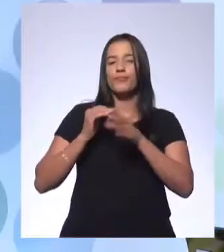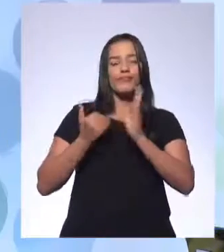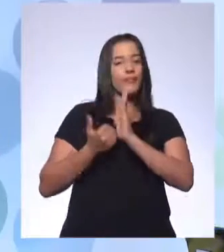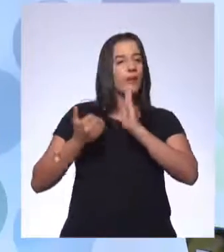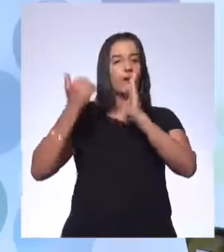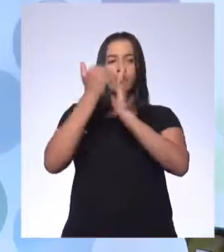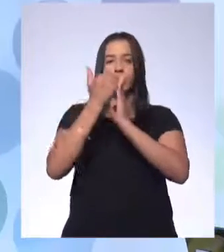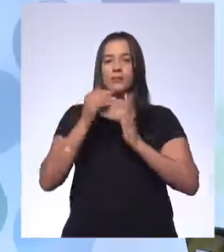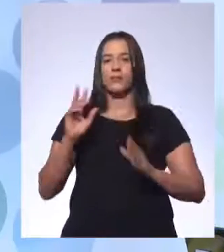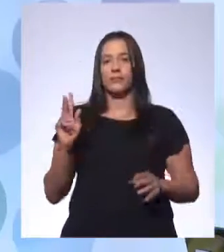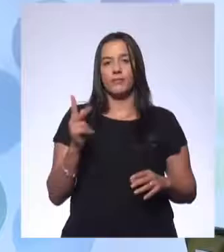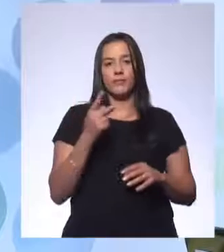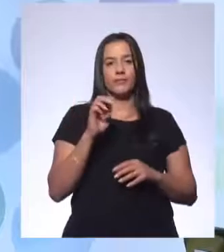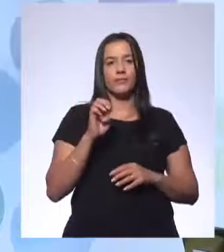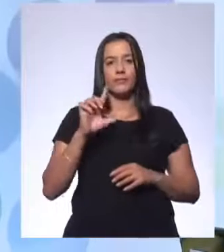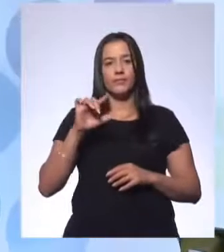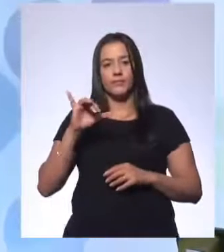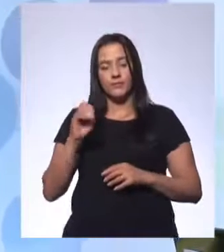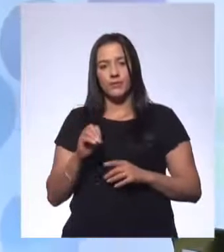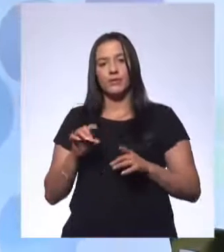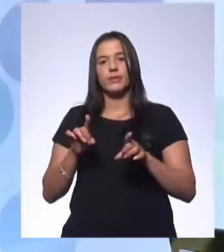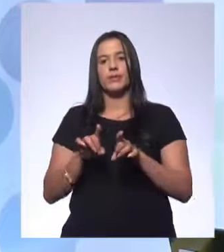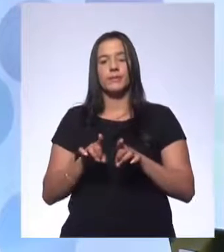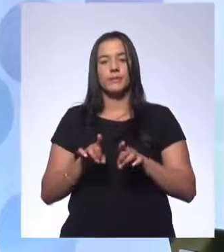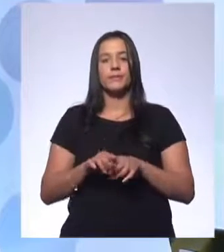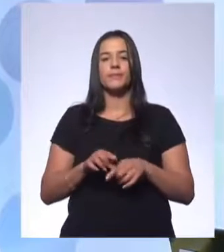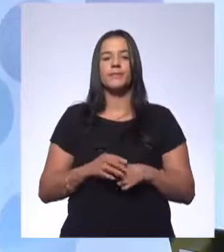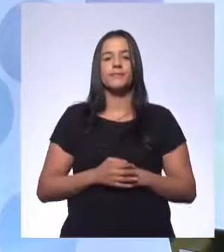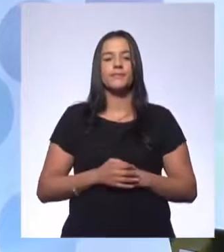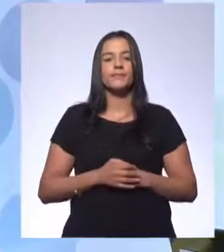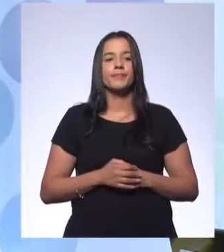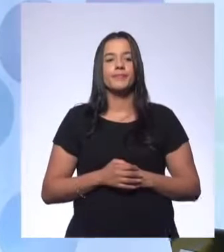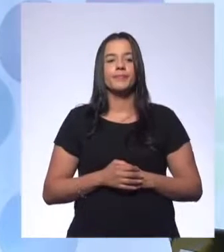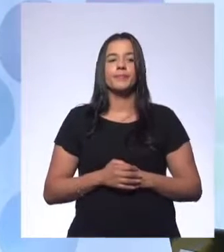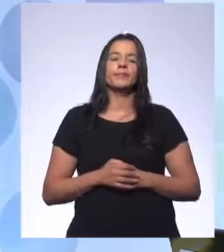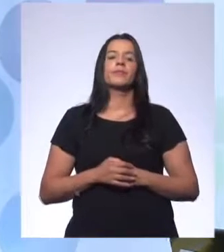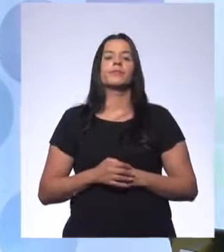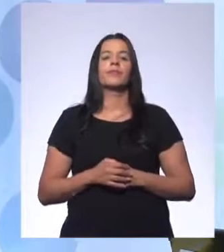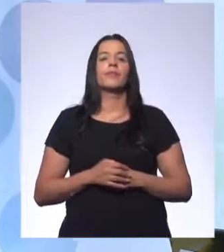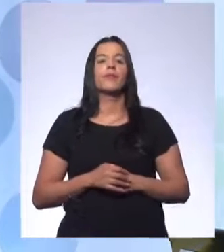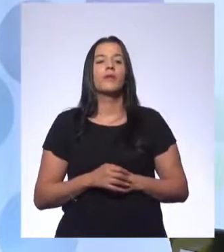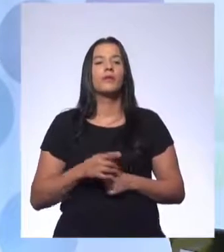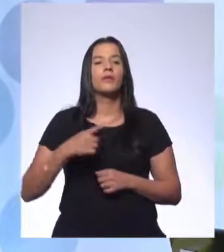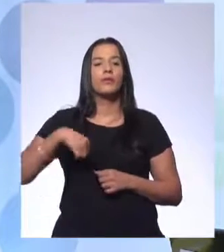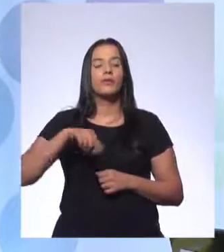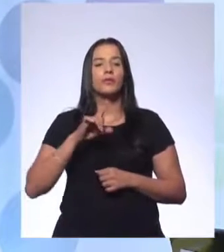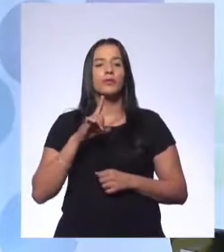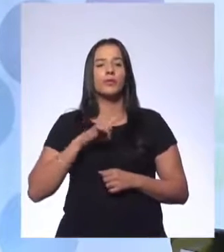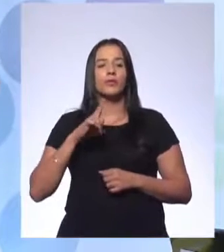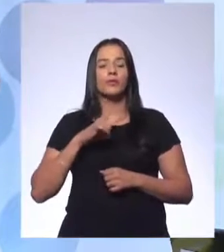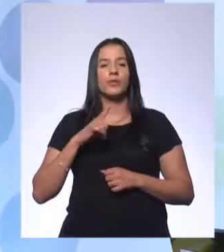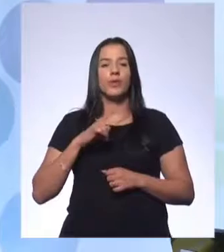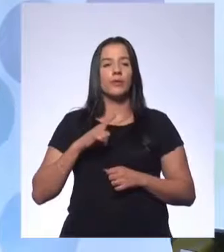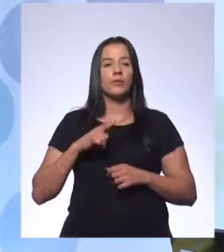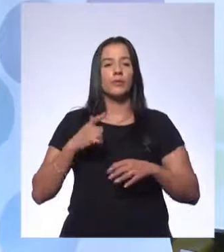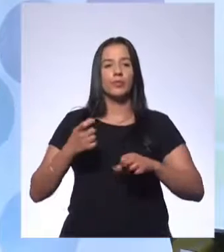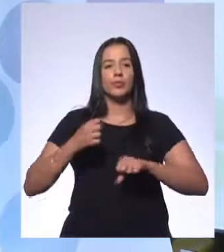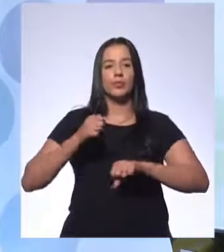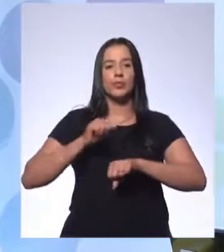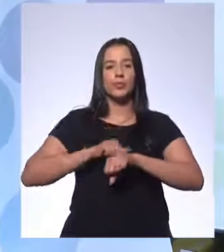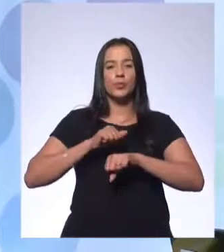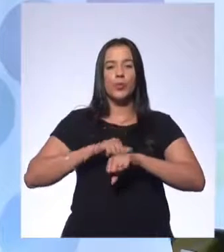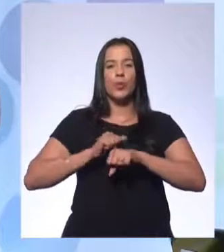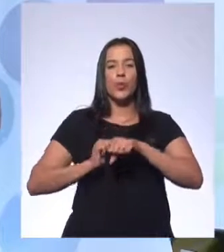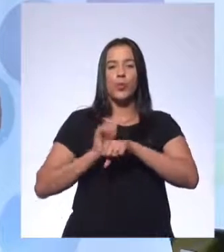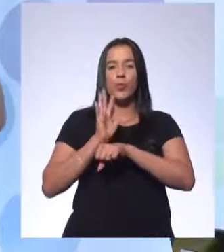o hélio, é um gás, e o hidrogênio também é um gás, né? Mas aí eu tenho um estádio gasoso, na verdade, dentro de